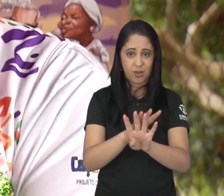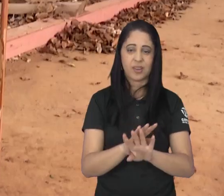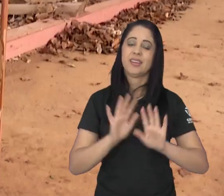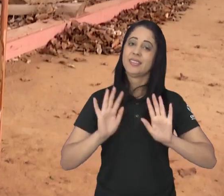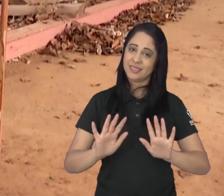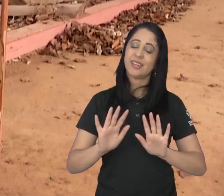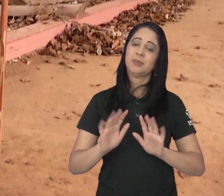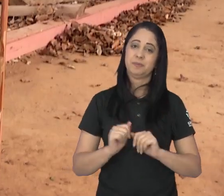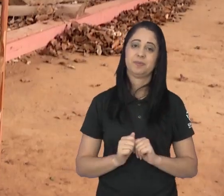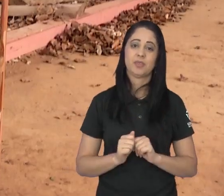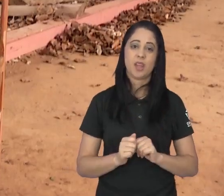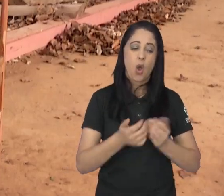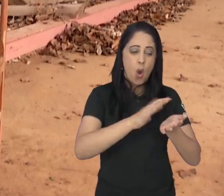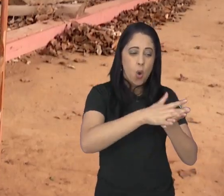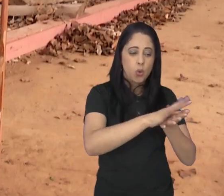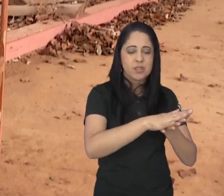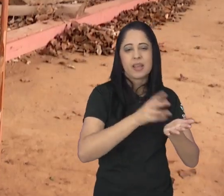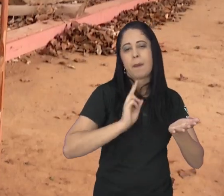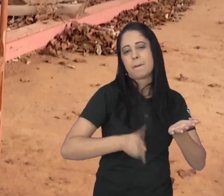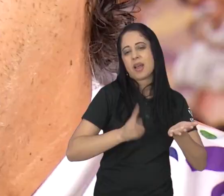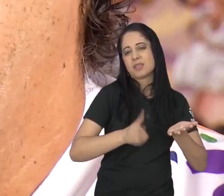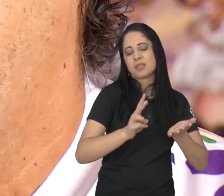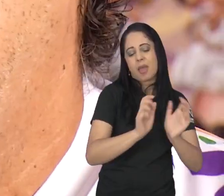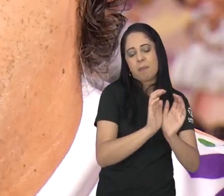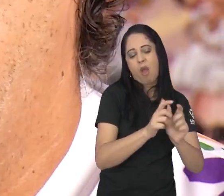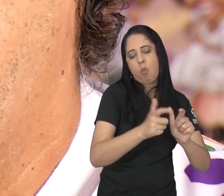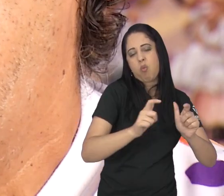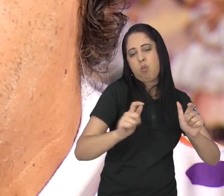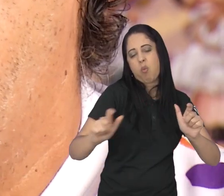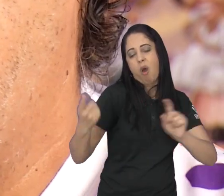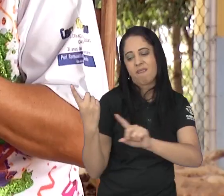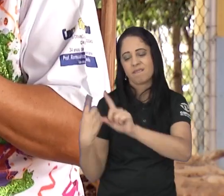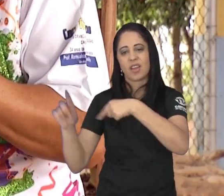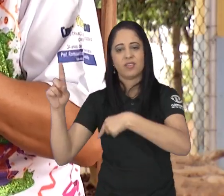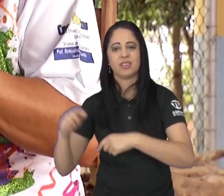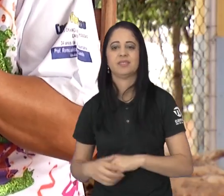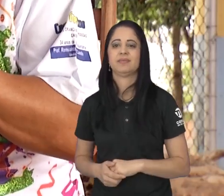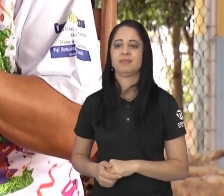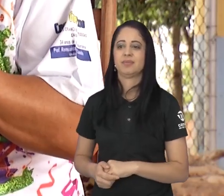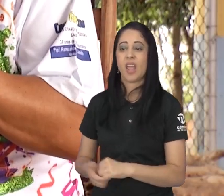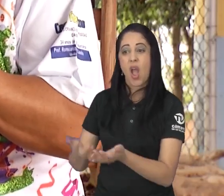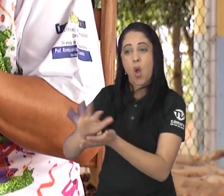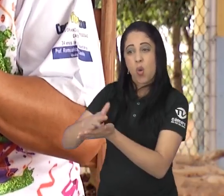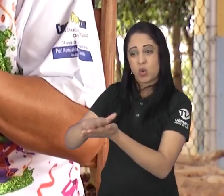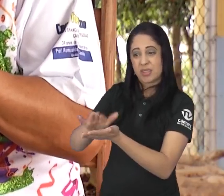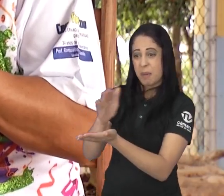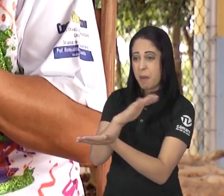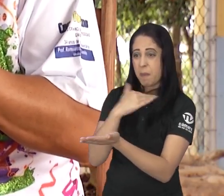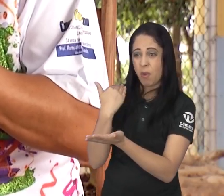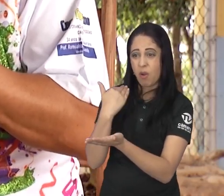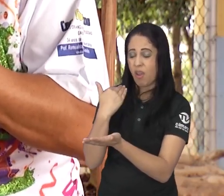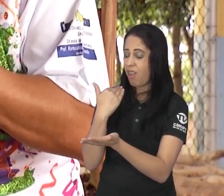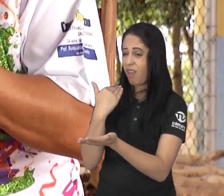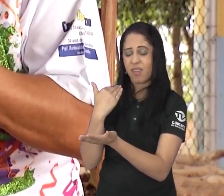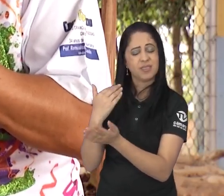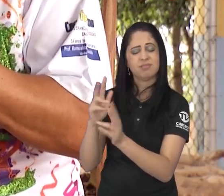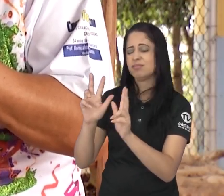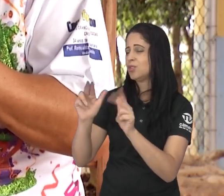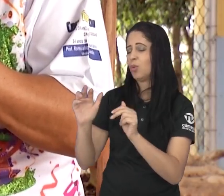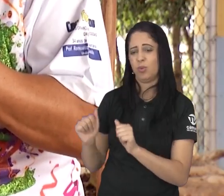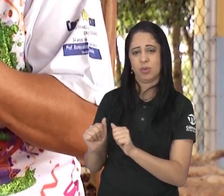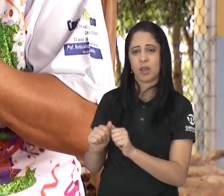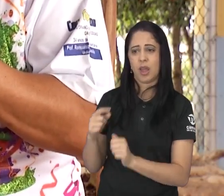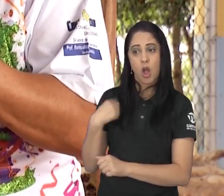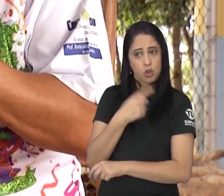Então, para ele, o samba continua crescendo e evoluindo. Não deixe o samba morrer. A gente tinha uma